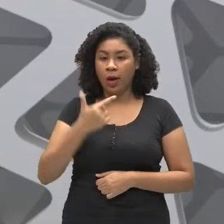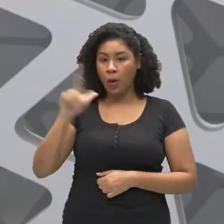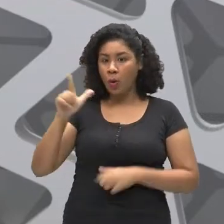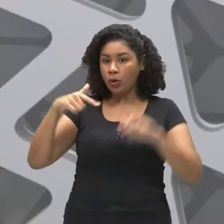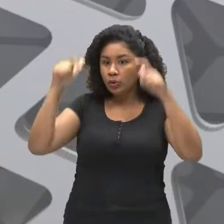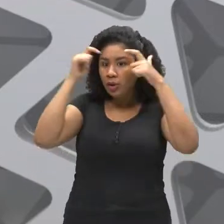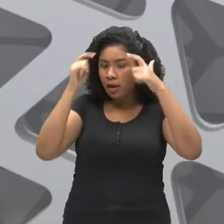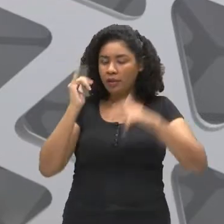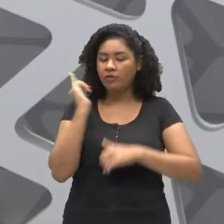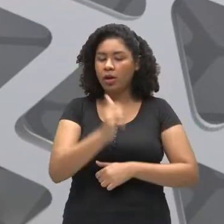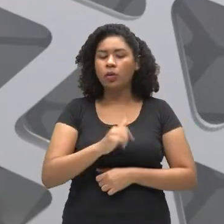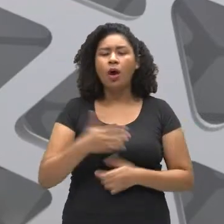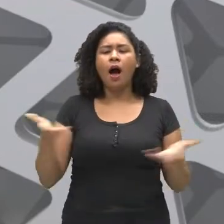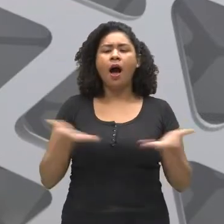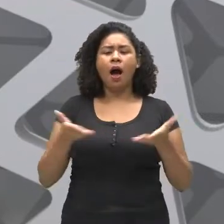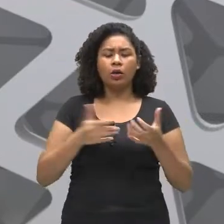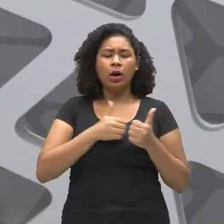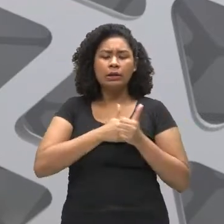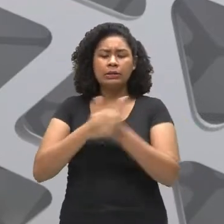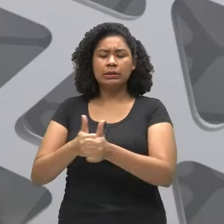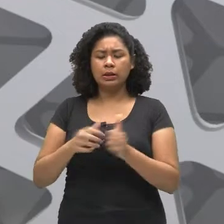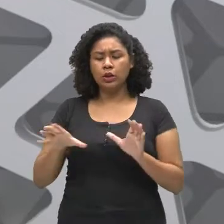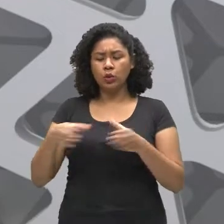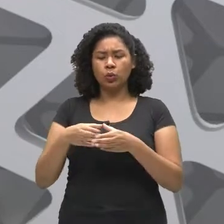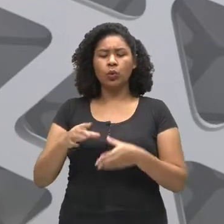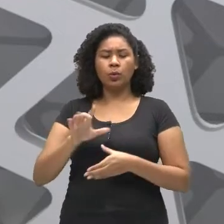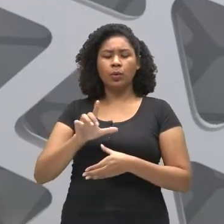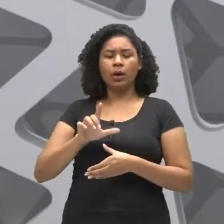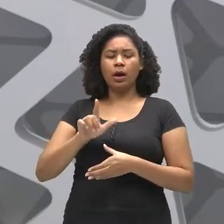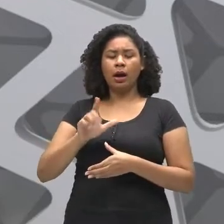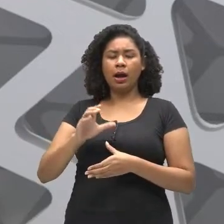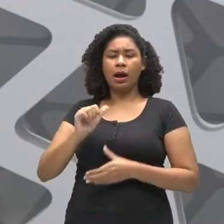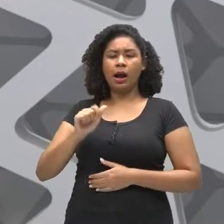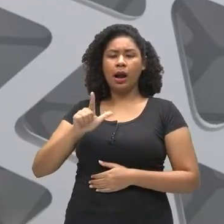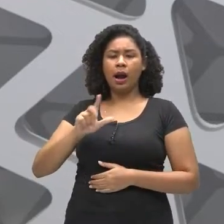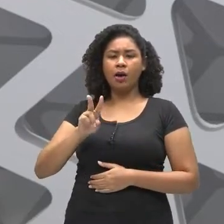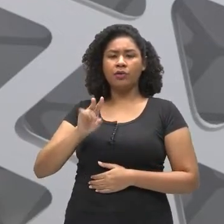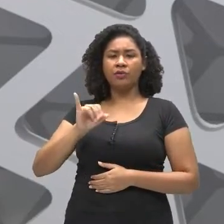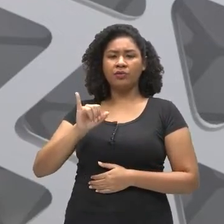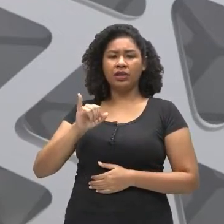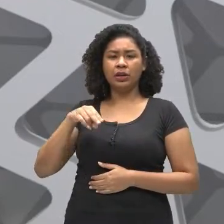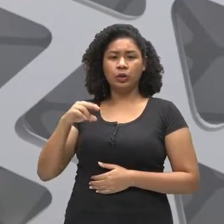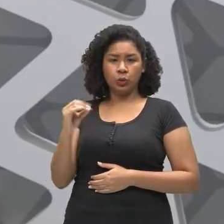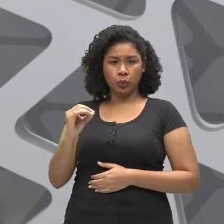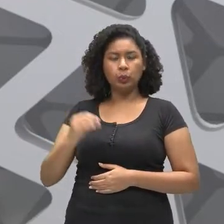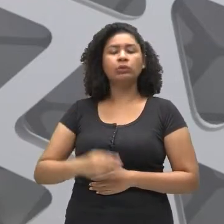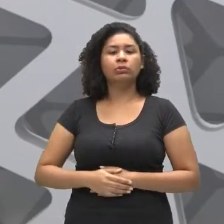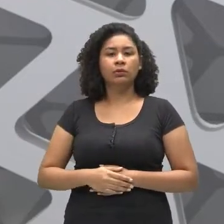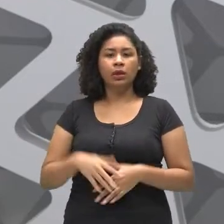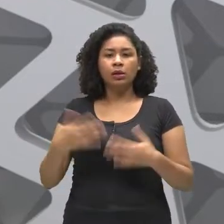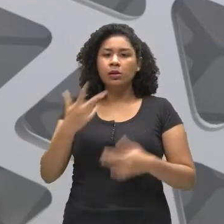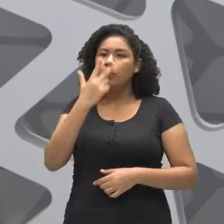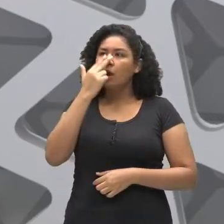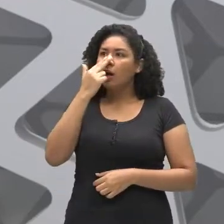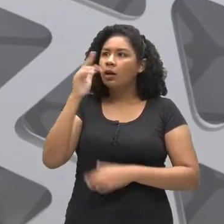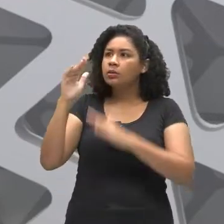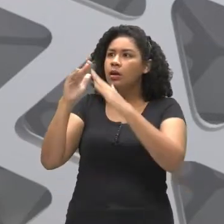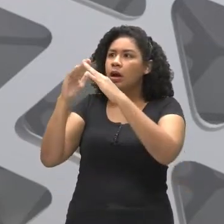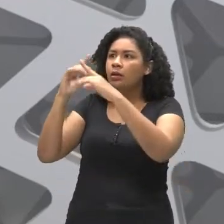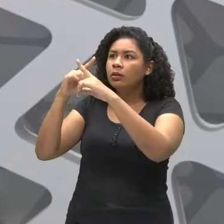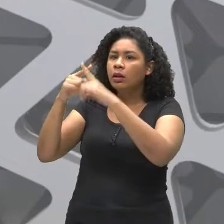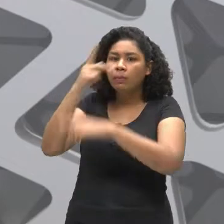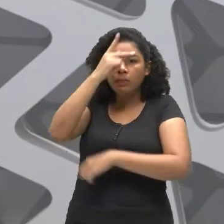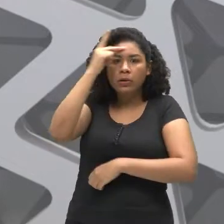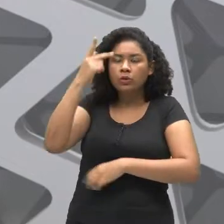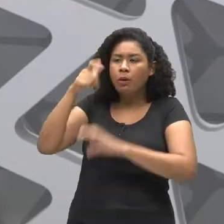calvinistas. E aí a Igreja Católica vai perdendo o número de adeptos. E isso vai mexer